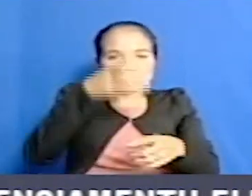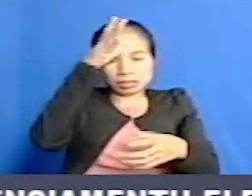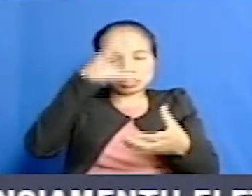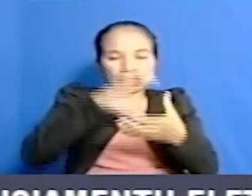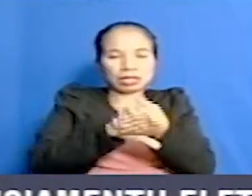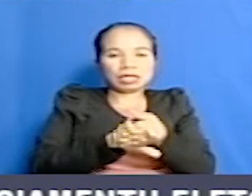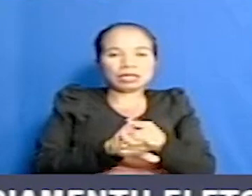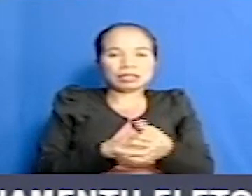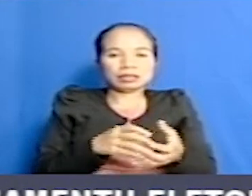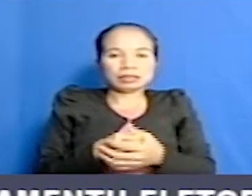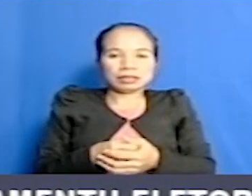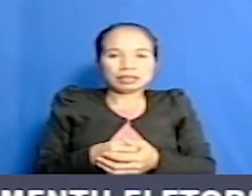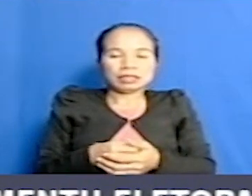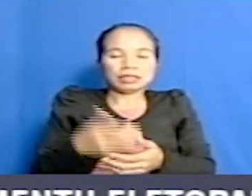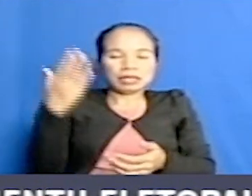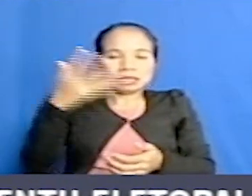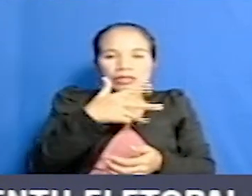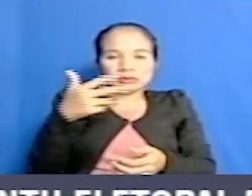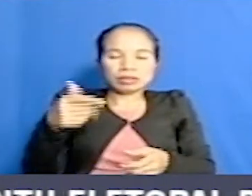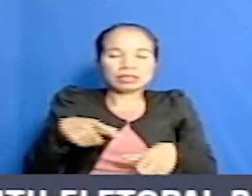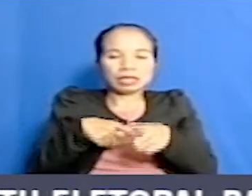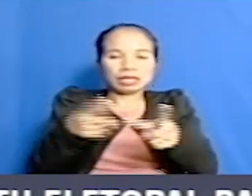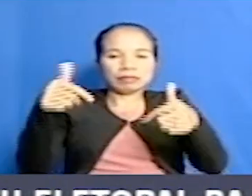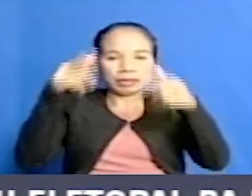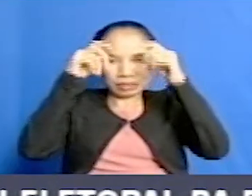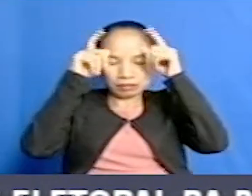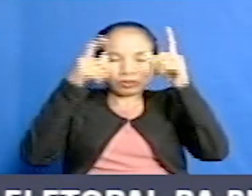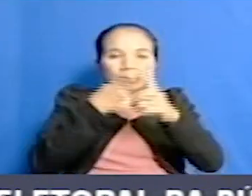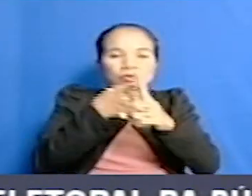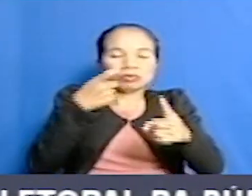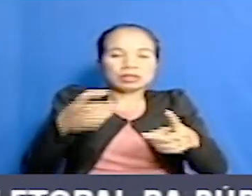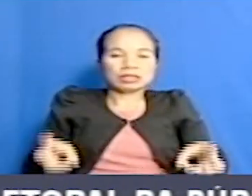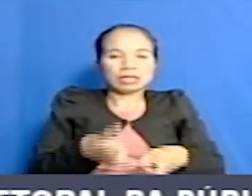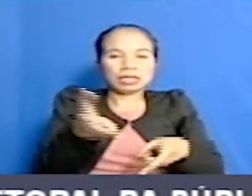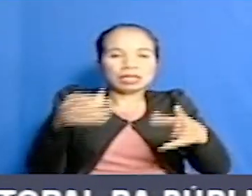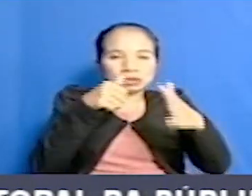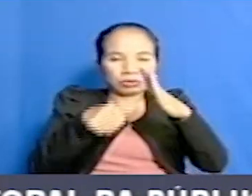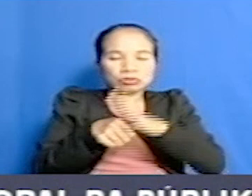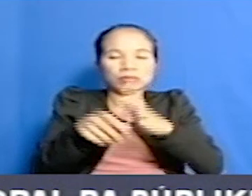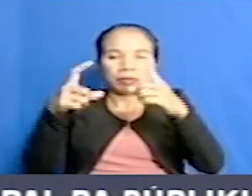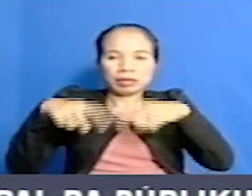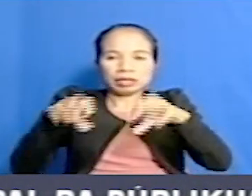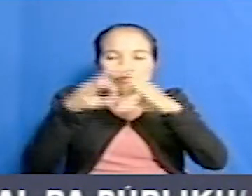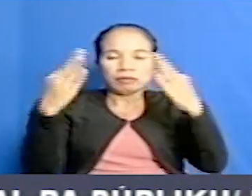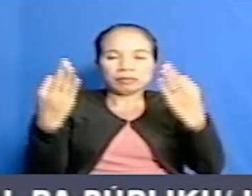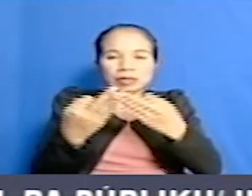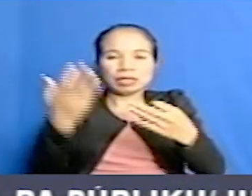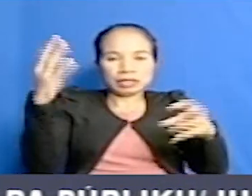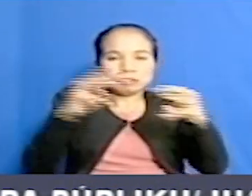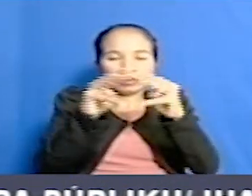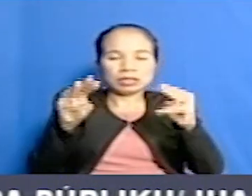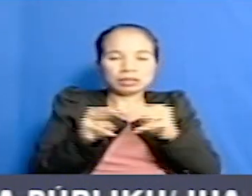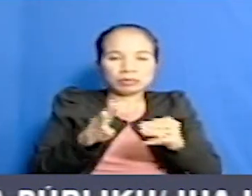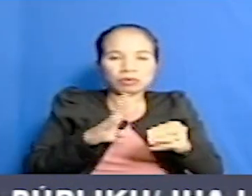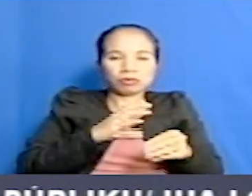Manek ia betung Indonesia ni halai keda shmai Timor Leste li husi dalang ilegal bania familia ia munisipiu